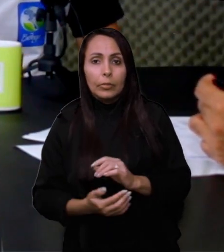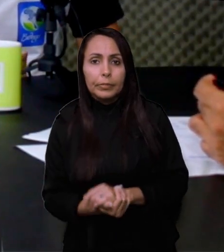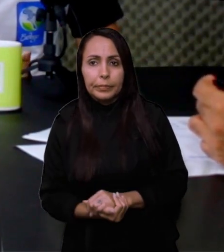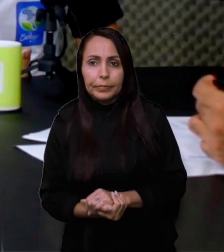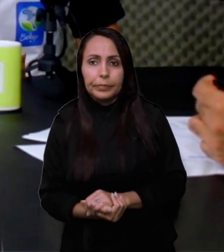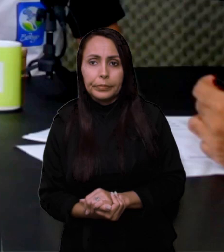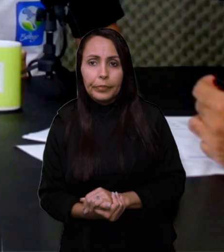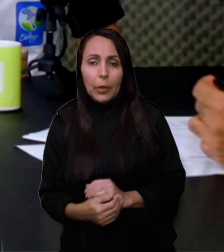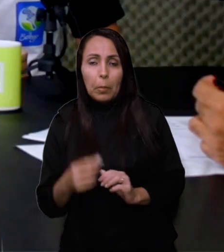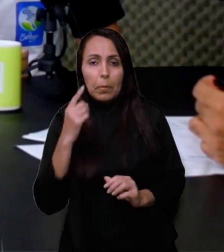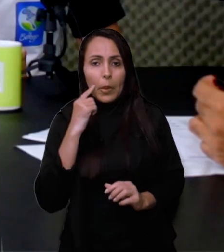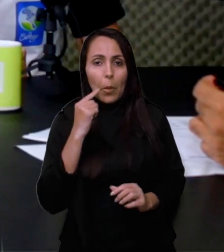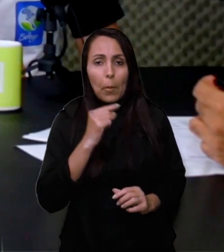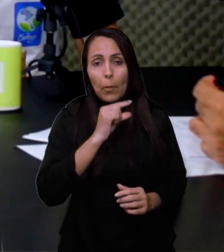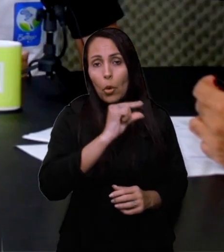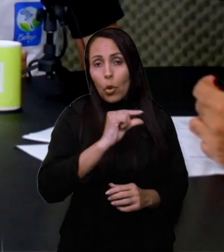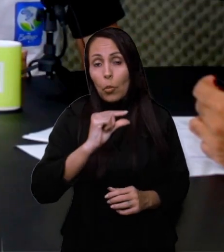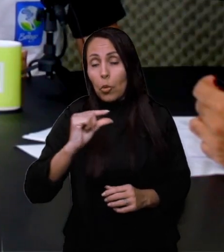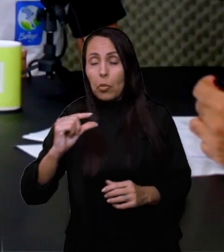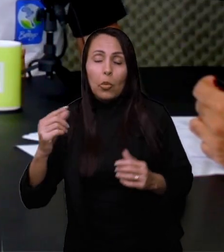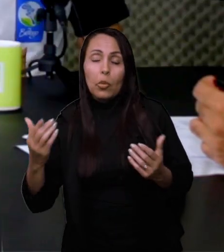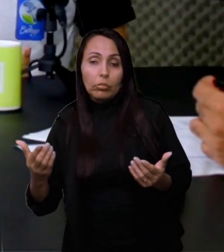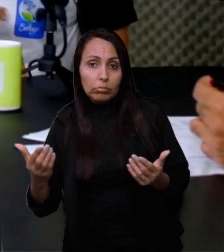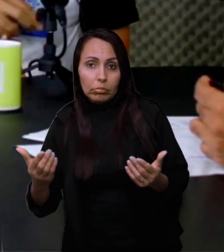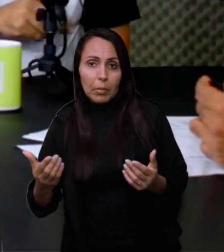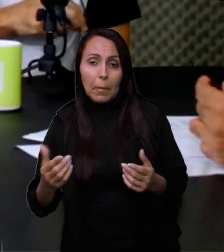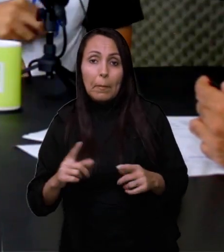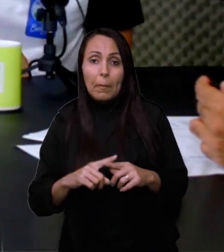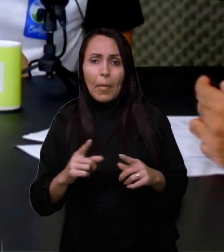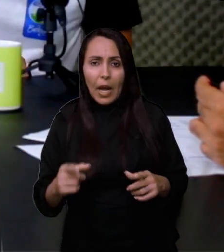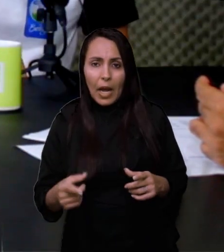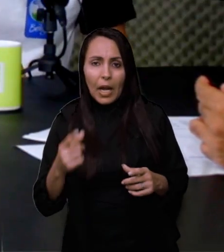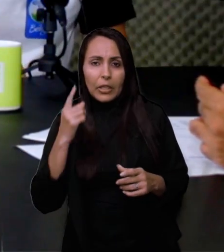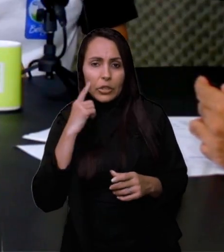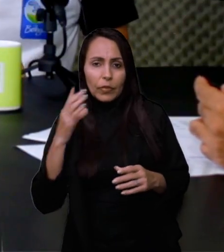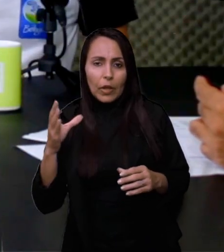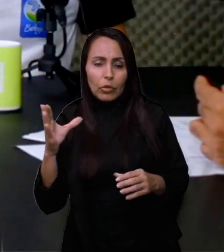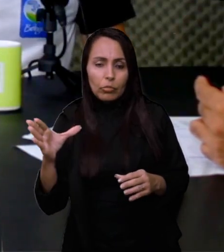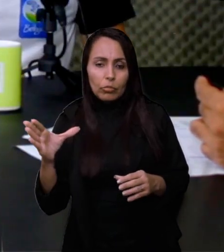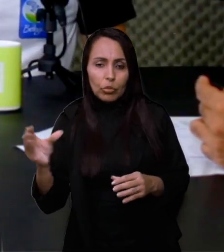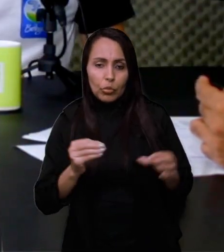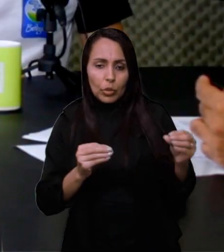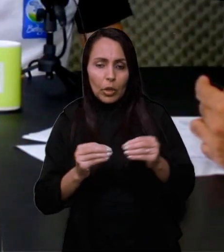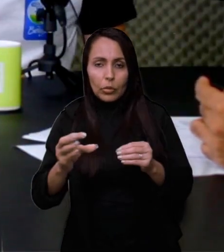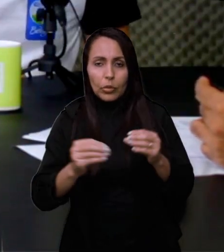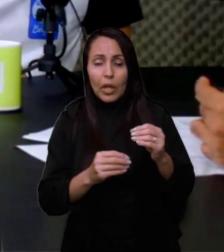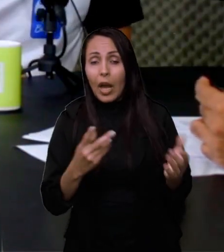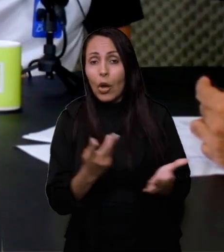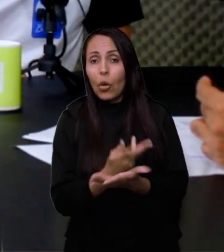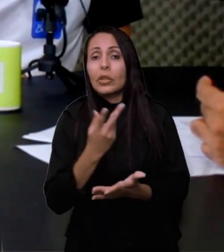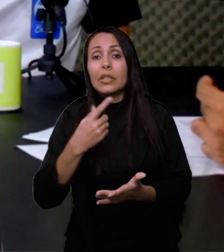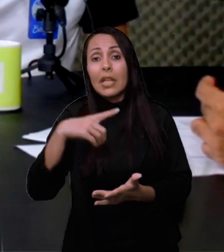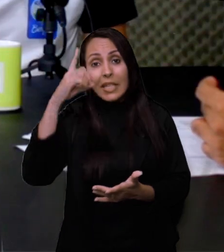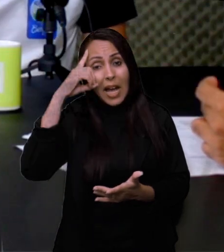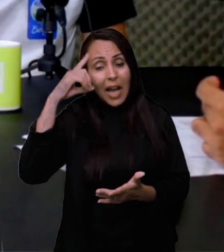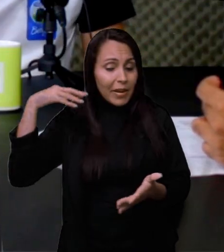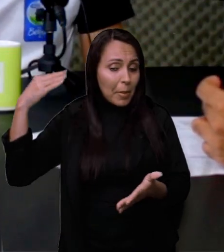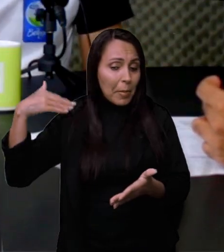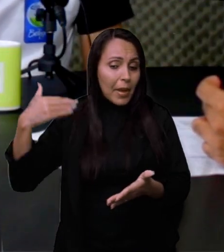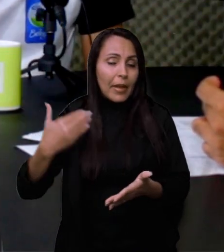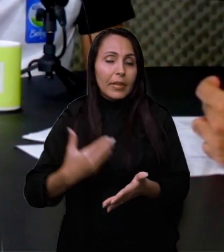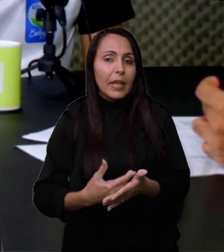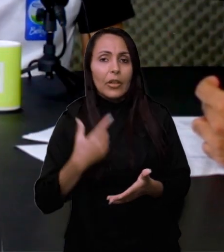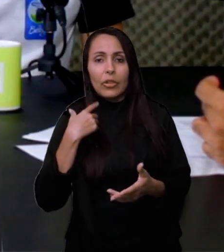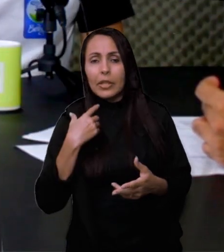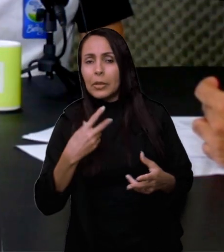gente. Tem um montão de gente ali pisando. É pouca coisa. Mas são muitas poucas coisas que estão acontecendo diariamente e a gente não está percebendo